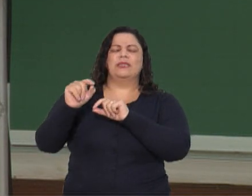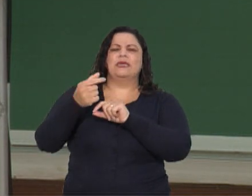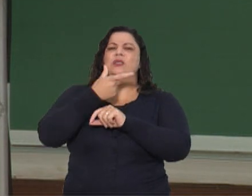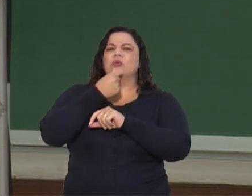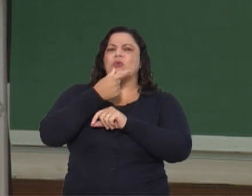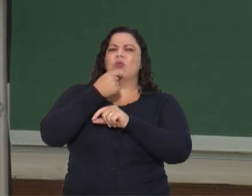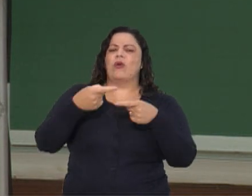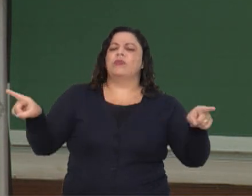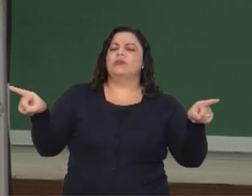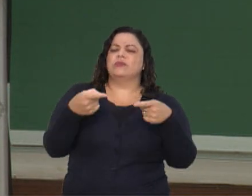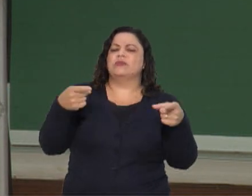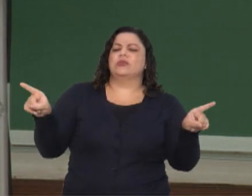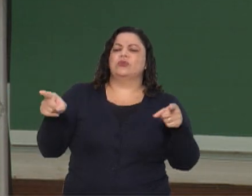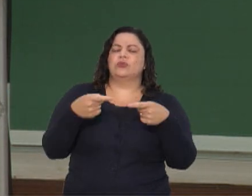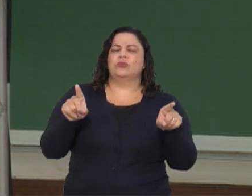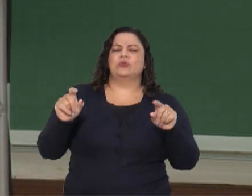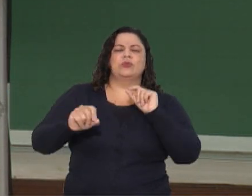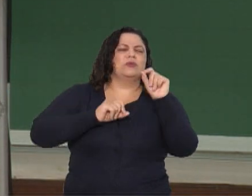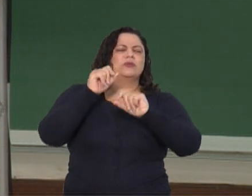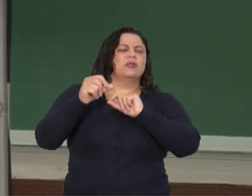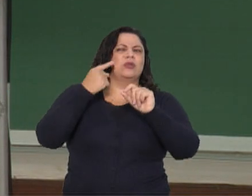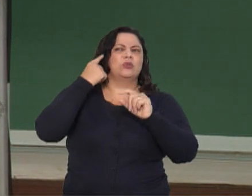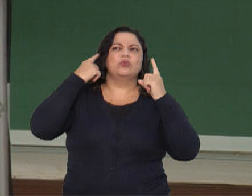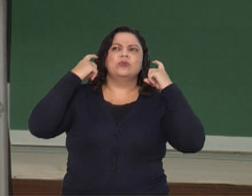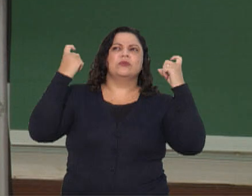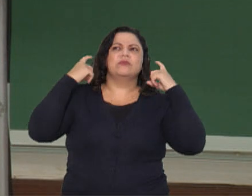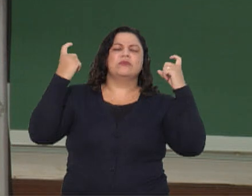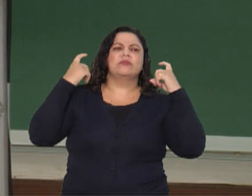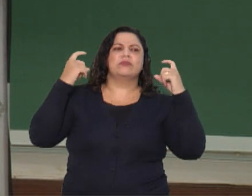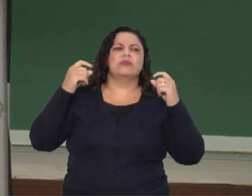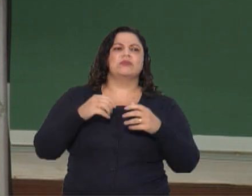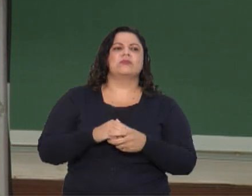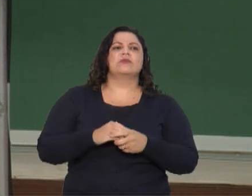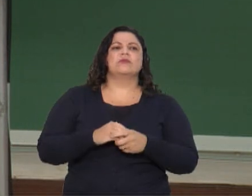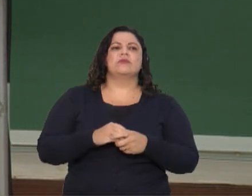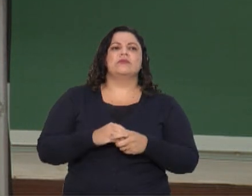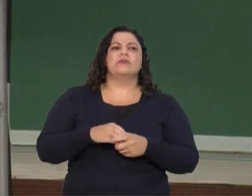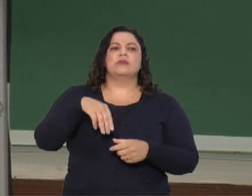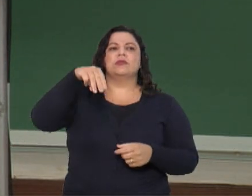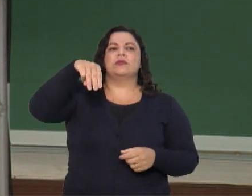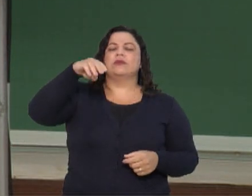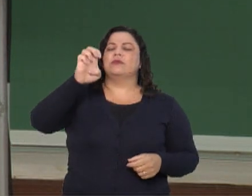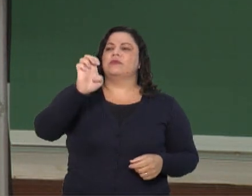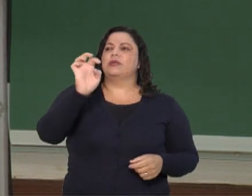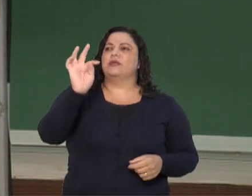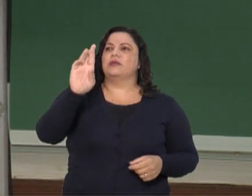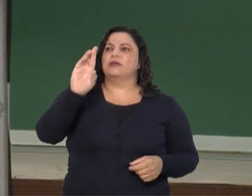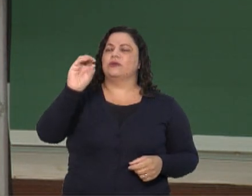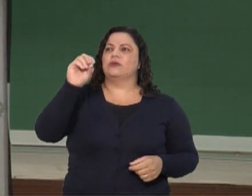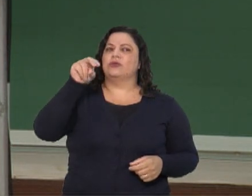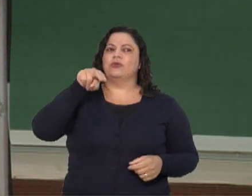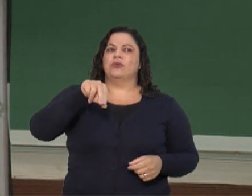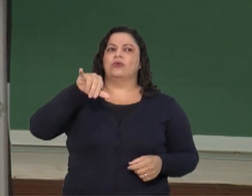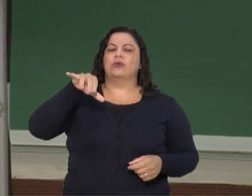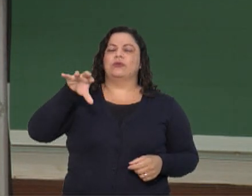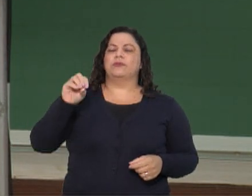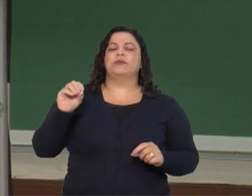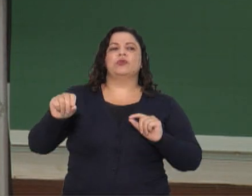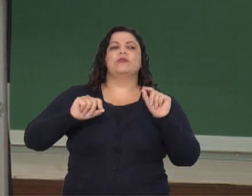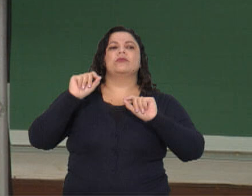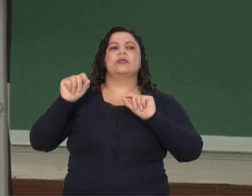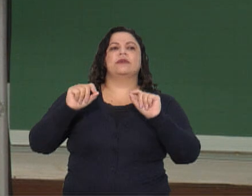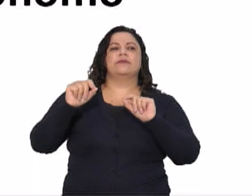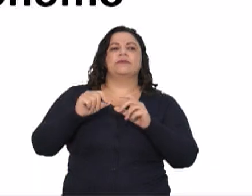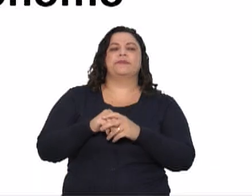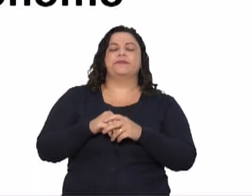BPM, batidas por minuto. Vou mostrar aqui para vocês esse objeto, um metrônomo. Então, vou deixar mais um